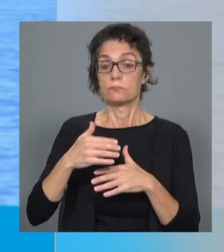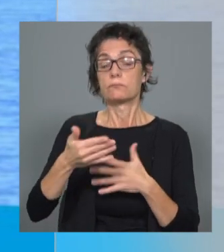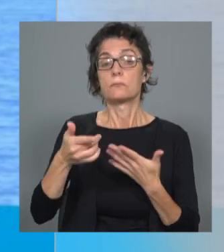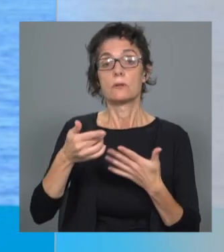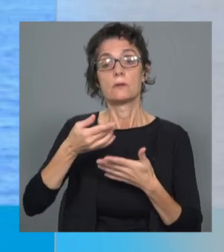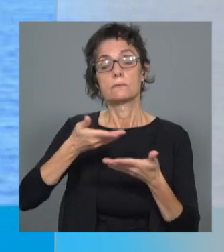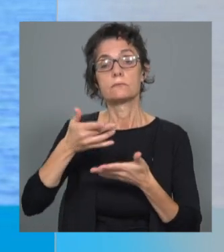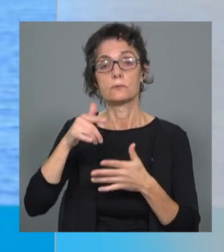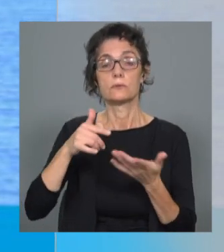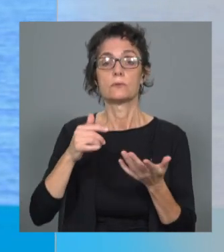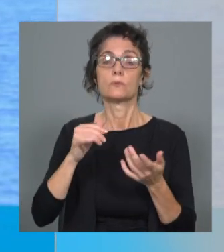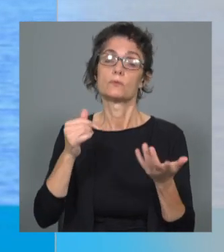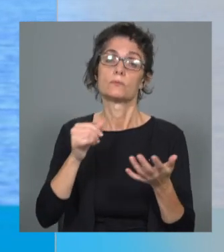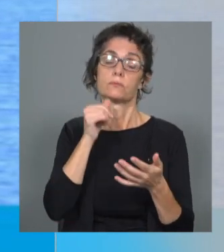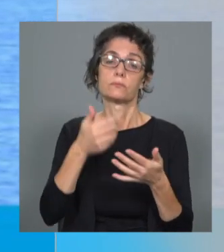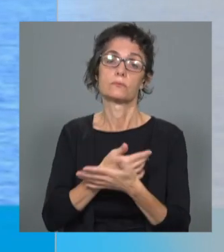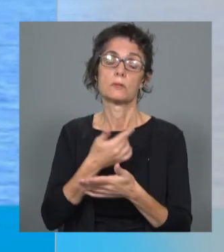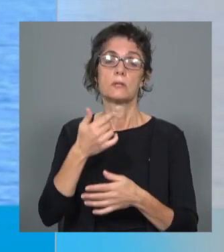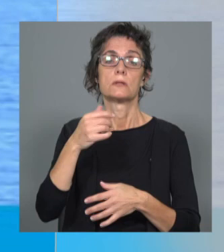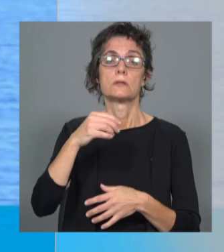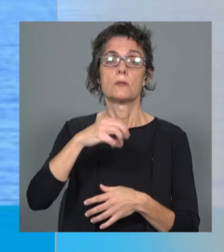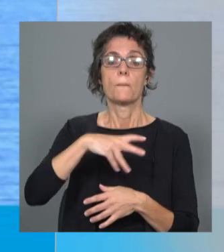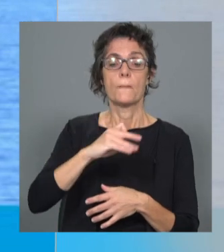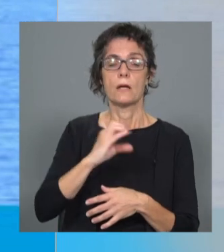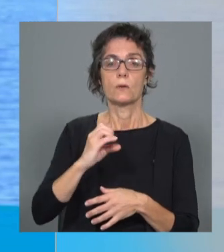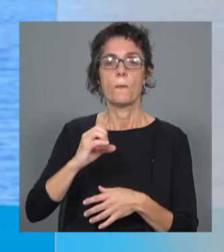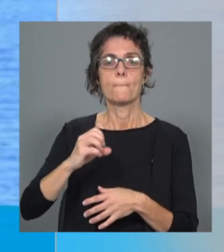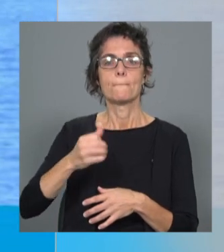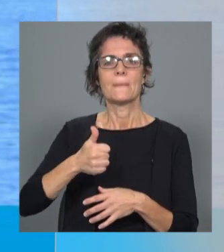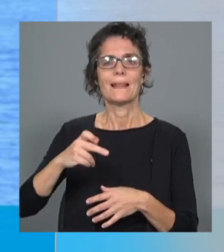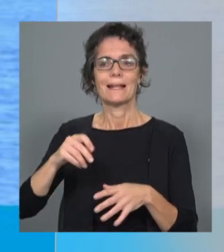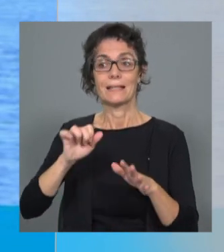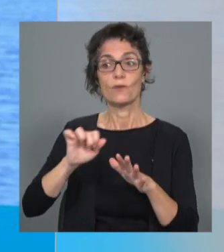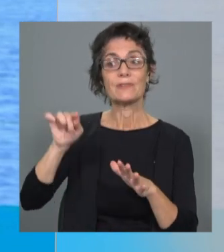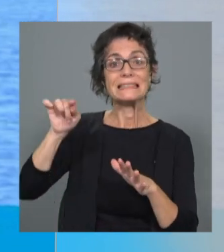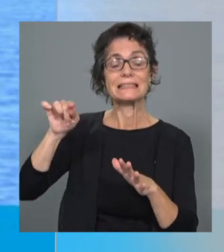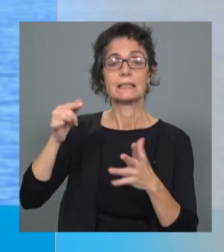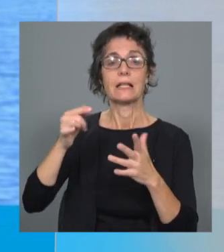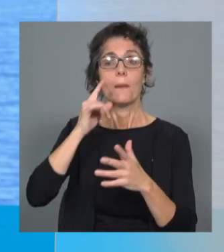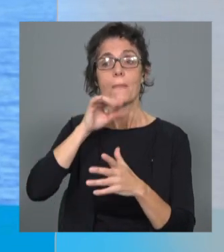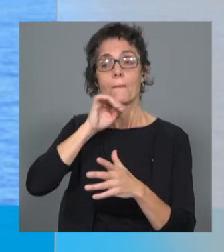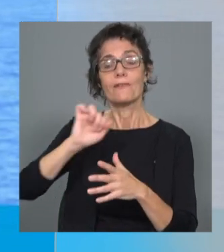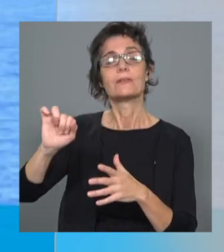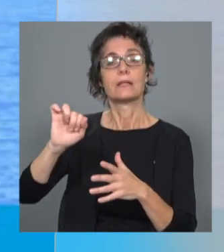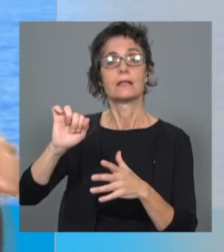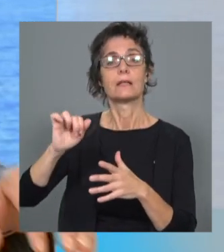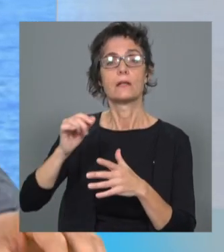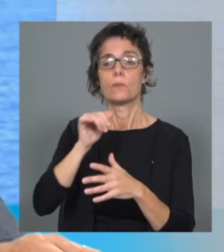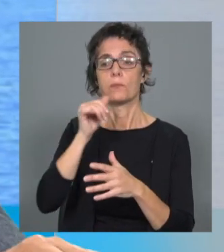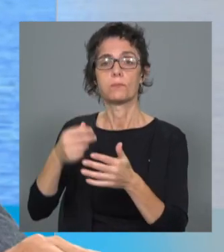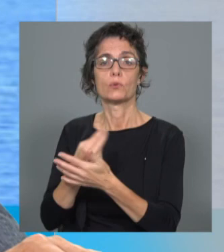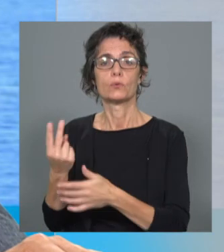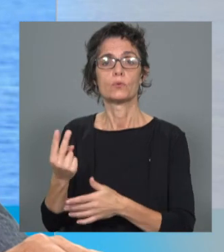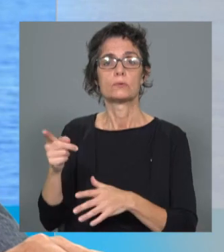de Marco Bernardino pelo falecimento da mãe e do pai em poucas semanas e quando a Covid-19 o obrigou